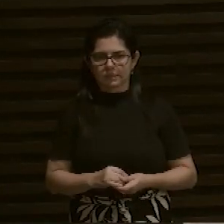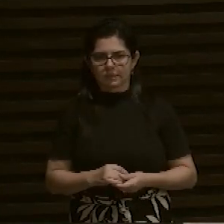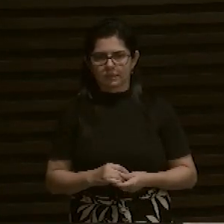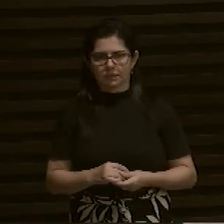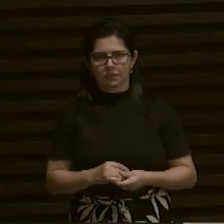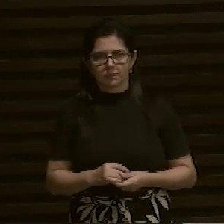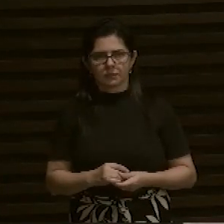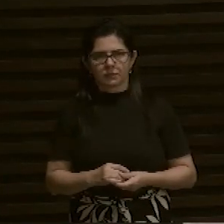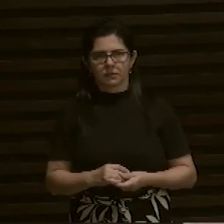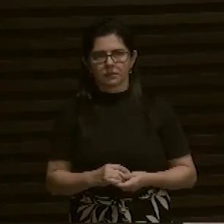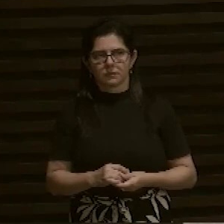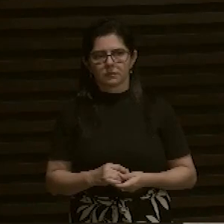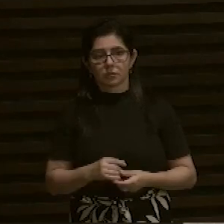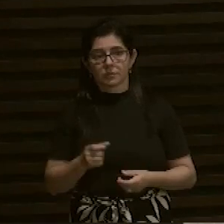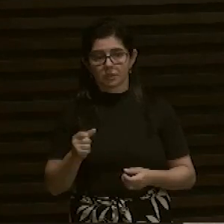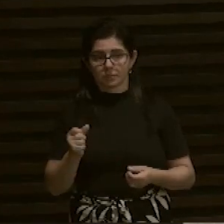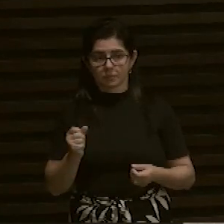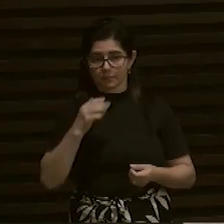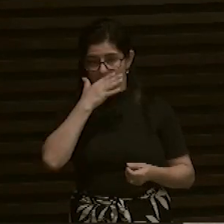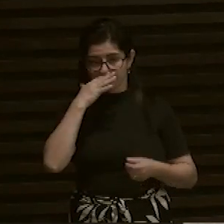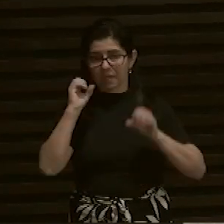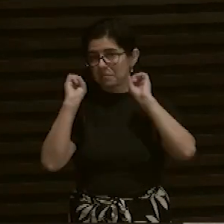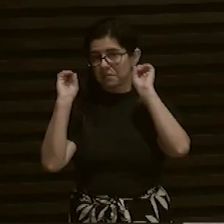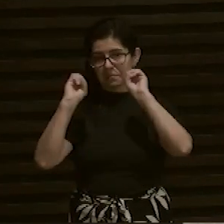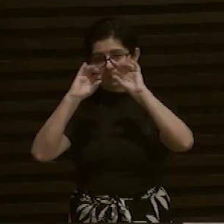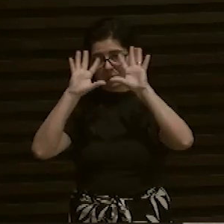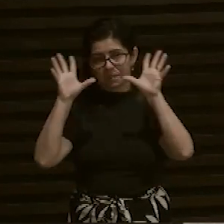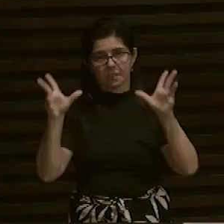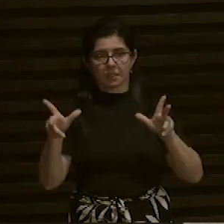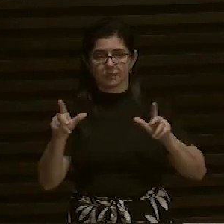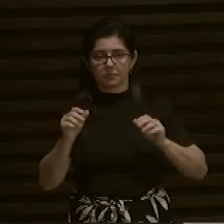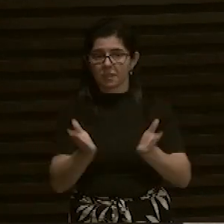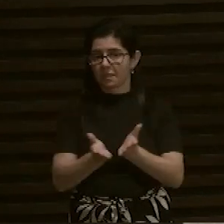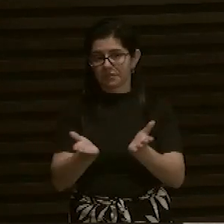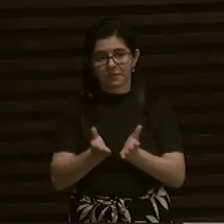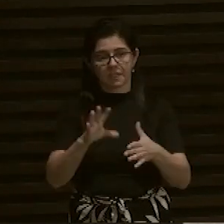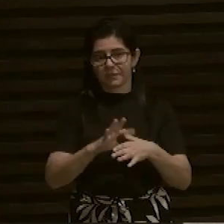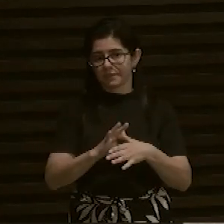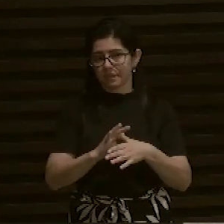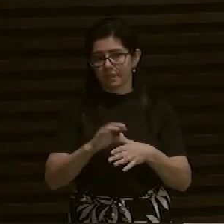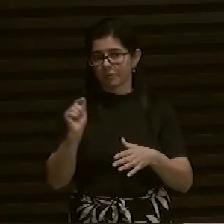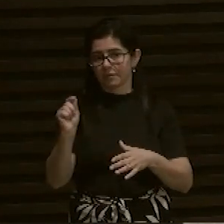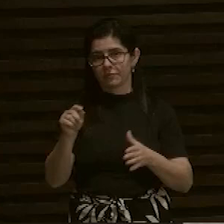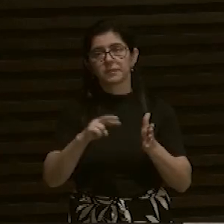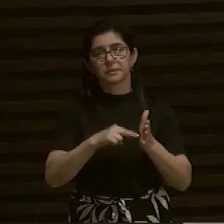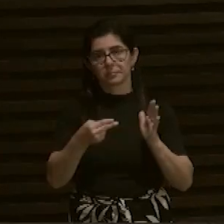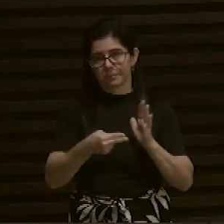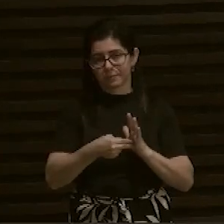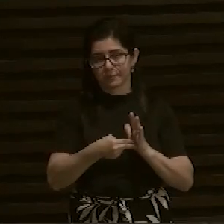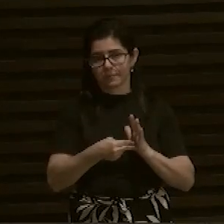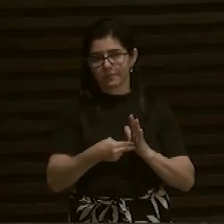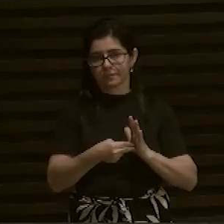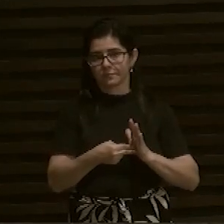Tá? Então, só para deixar claro quando ele está falando quando é crente carnal, o que ele quer dizer. Né? Então, o que ele quer dizer quando ele fala carnal?